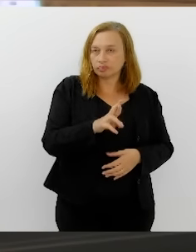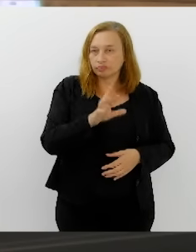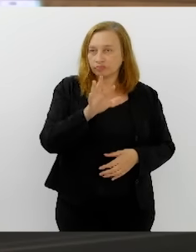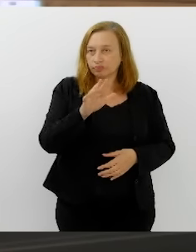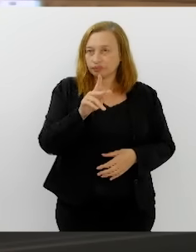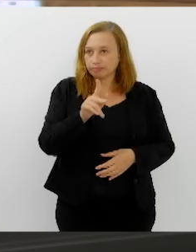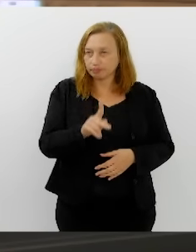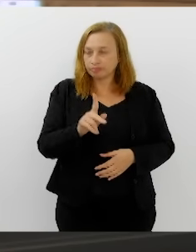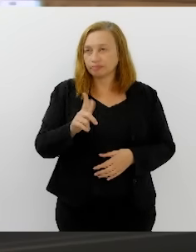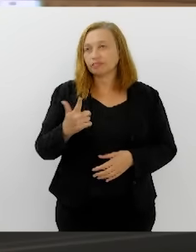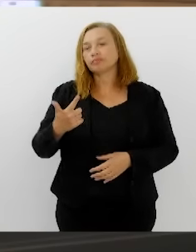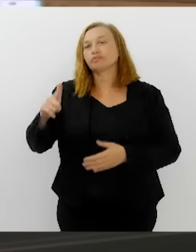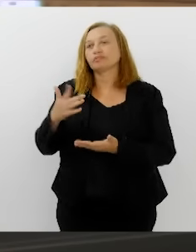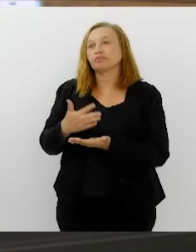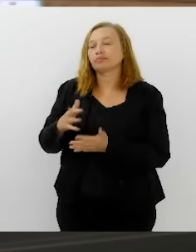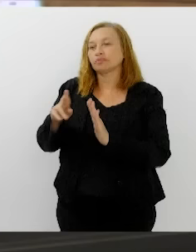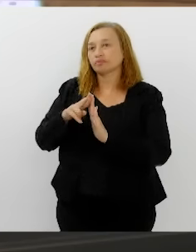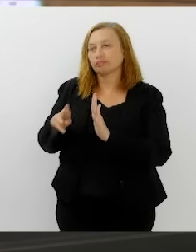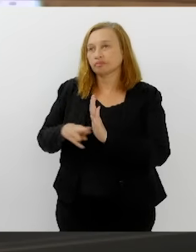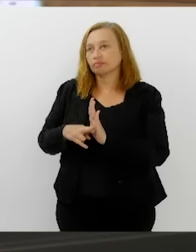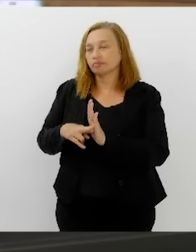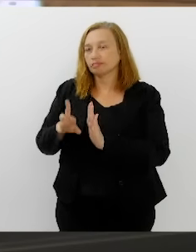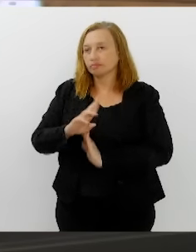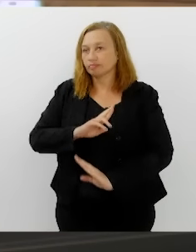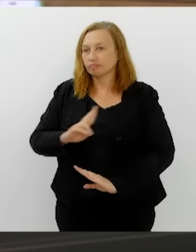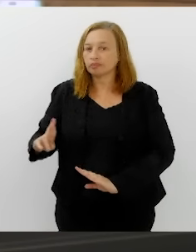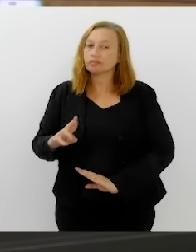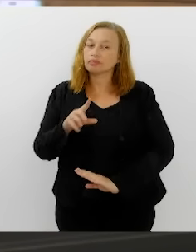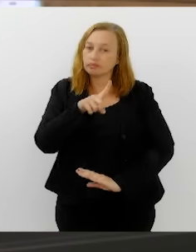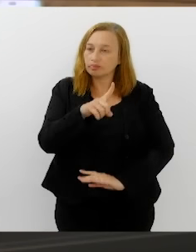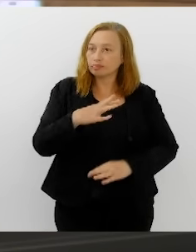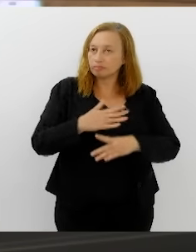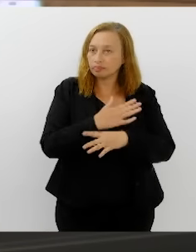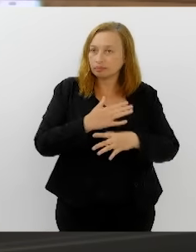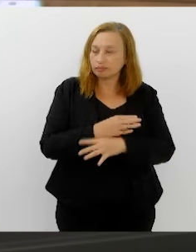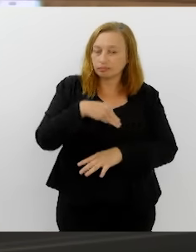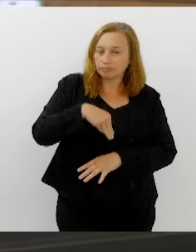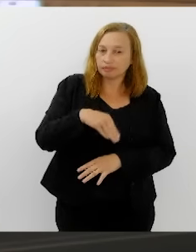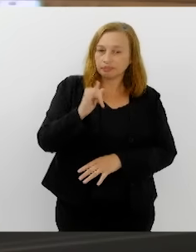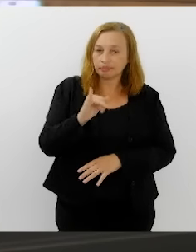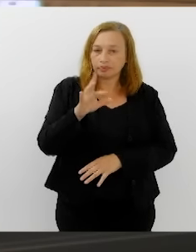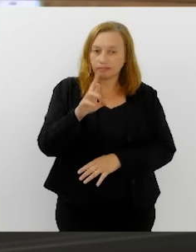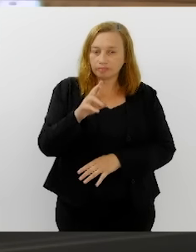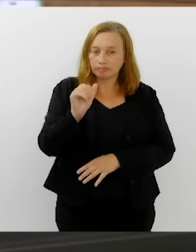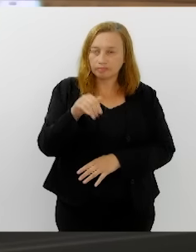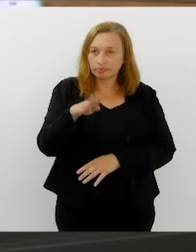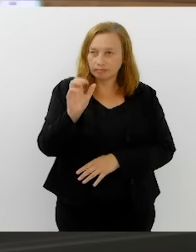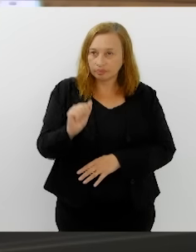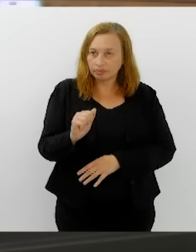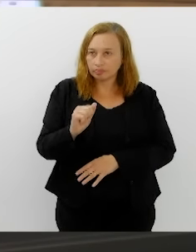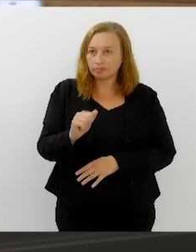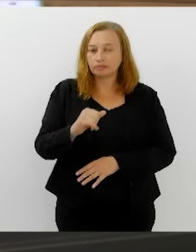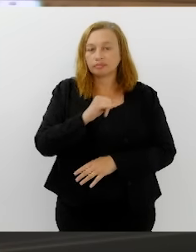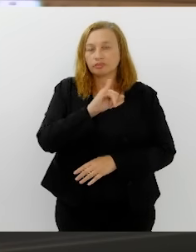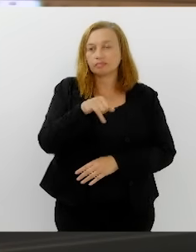religiosa. E lá na nossa querida Miracema, que eu vejo aqui vários conterrâneos, Monsenhor João